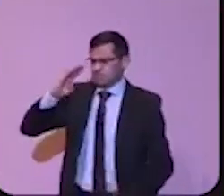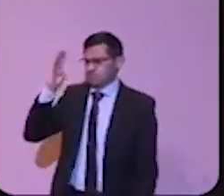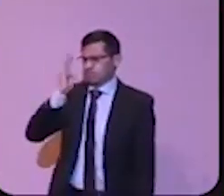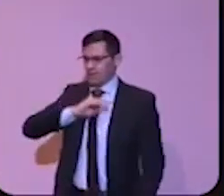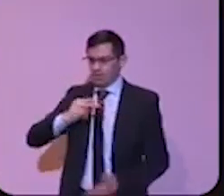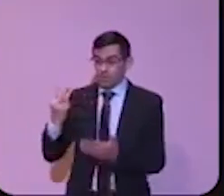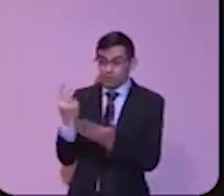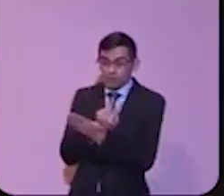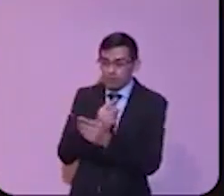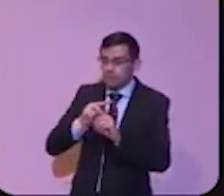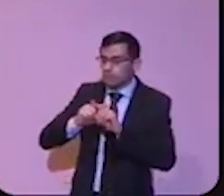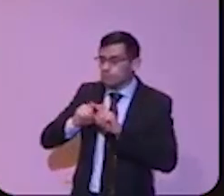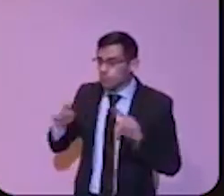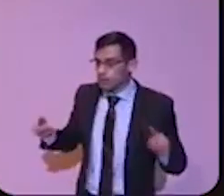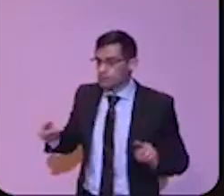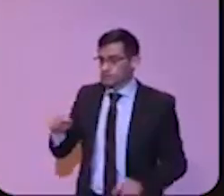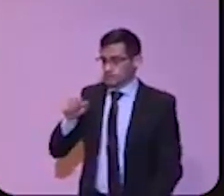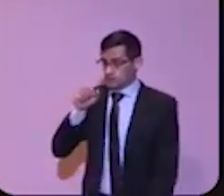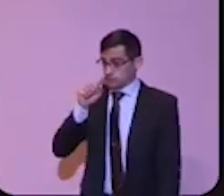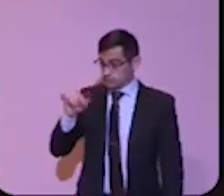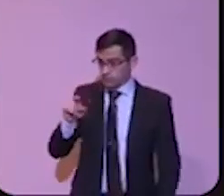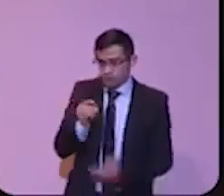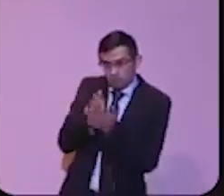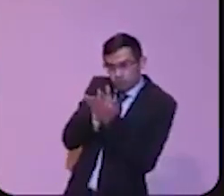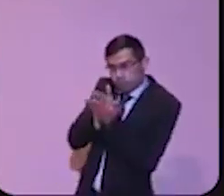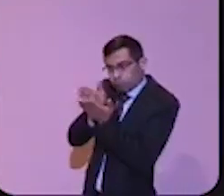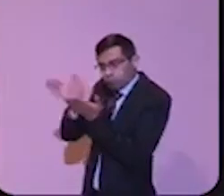mal. No entanto, se não se